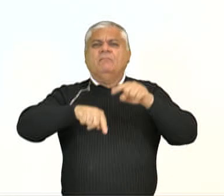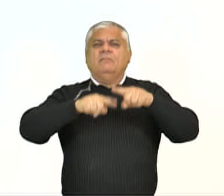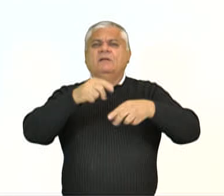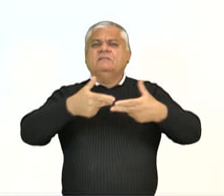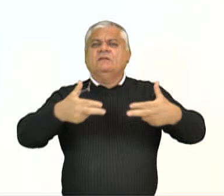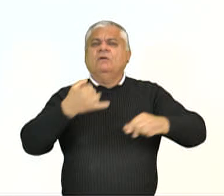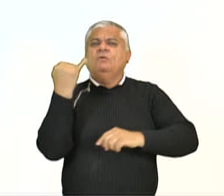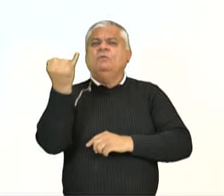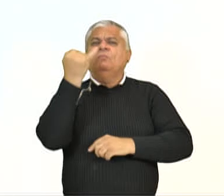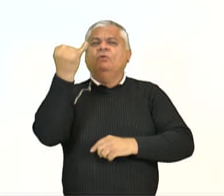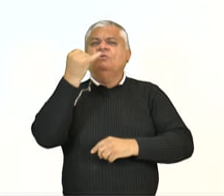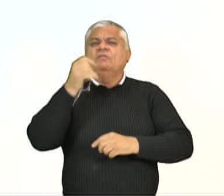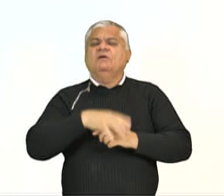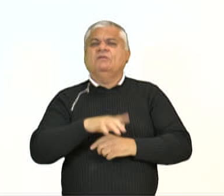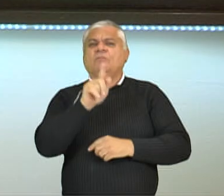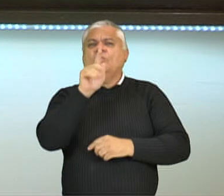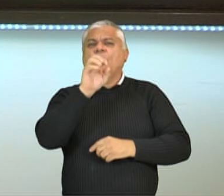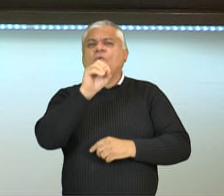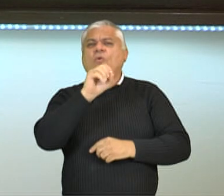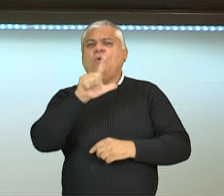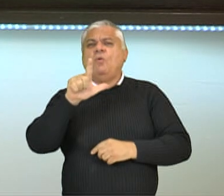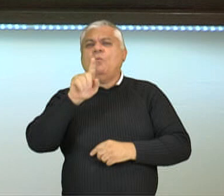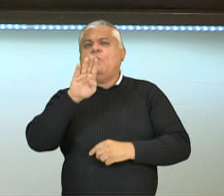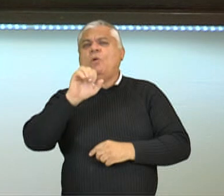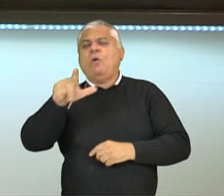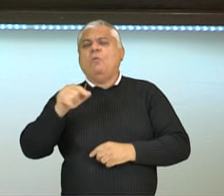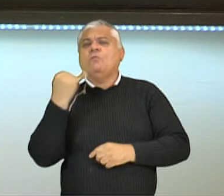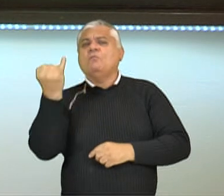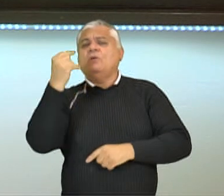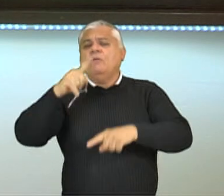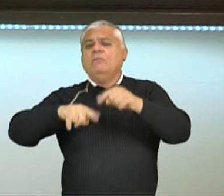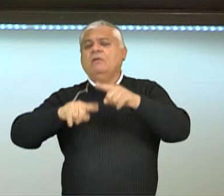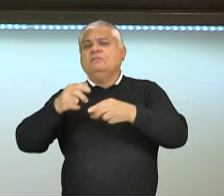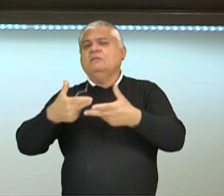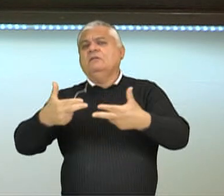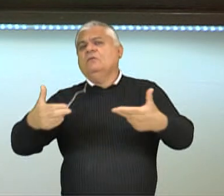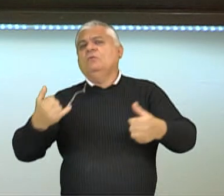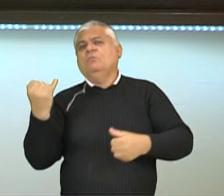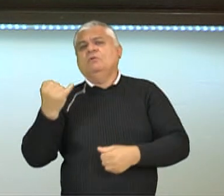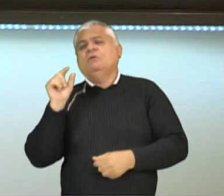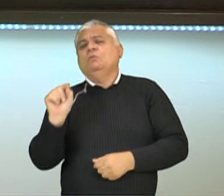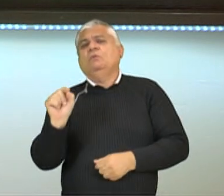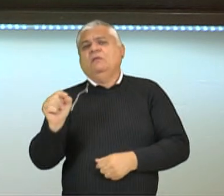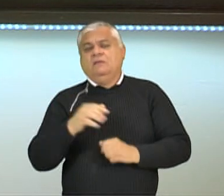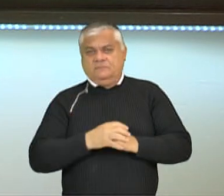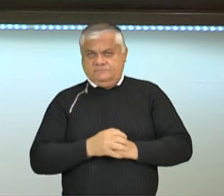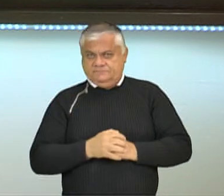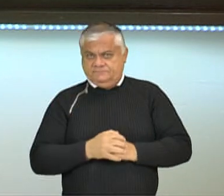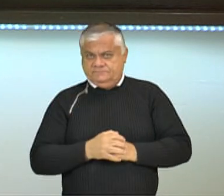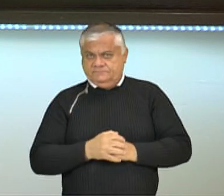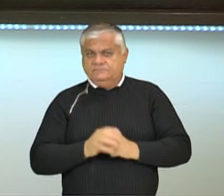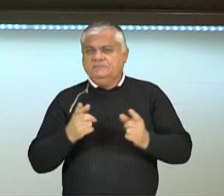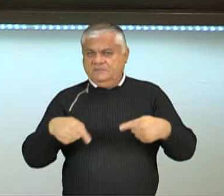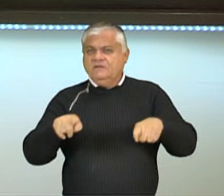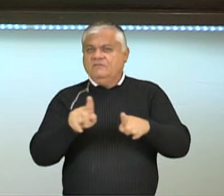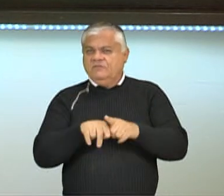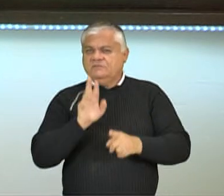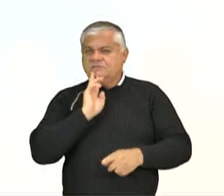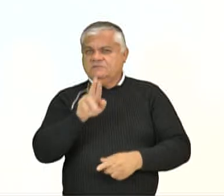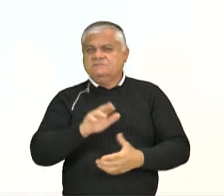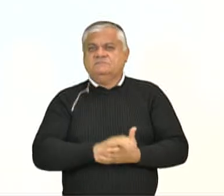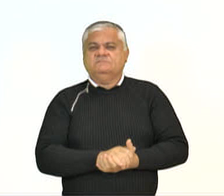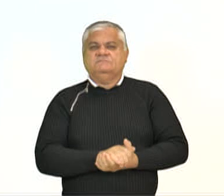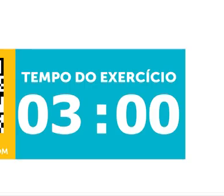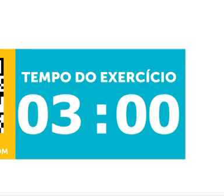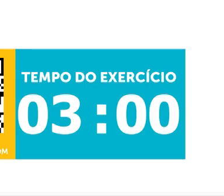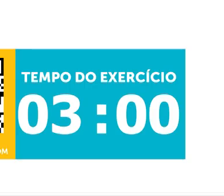importantes para a prática do goalball? Então, o que vocês acham que é importante para se praticar o goalball? Já voltamos com a resposta.